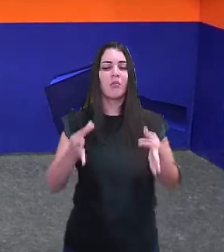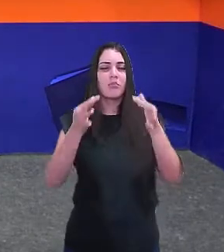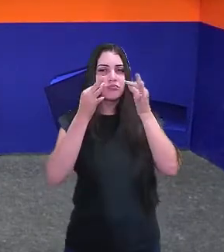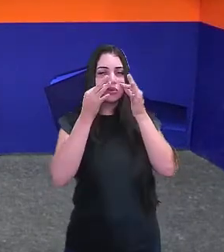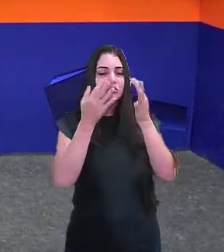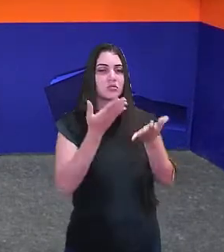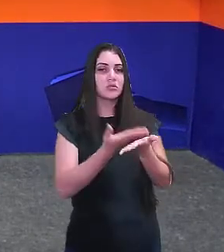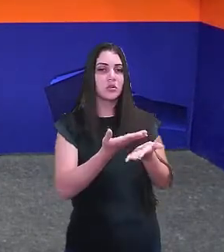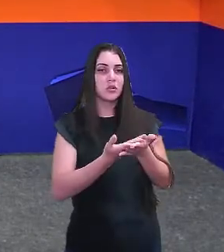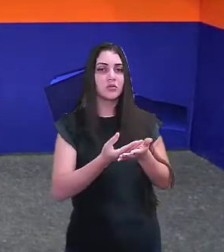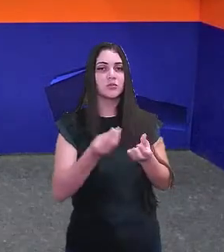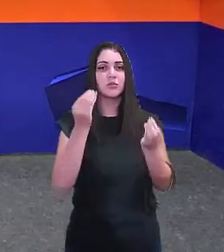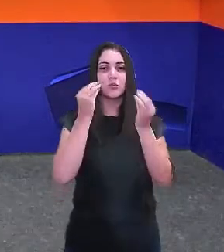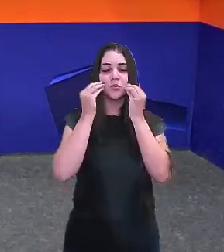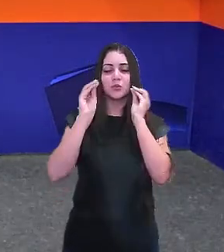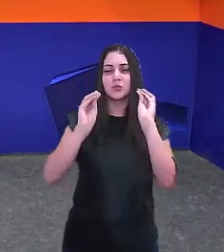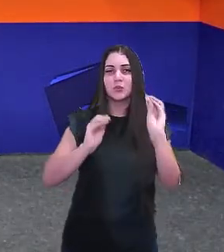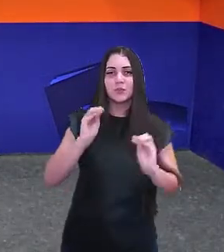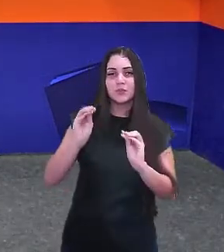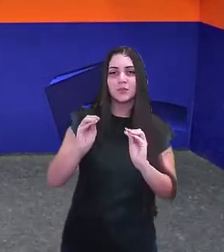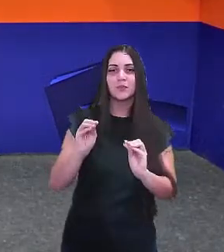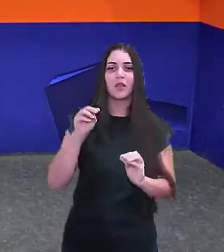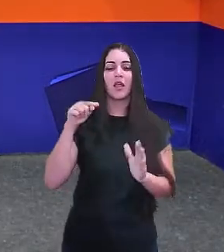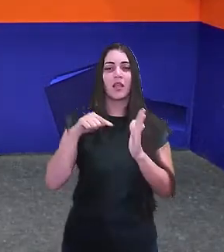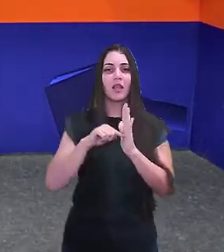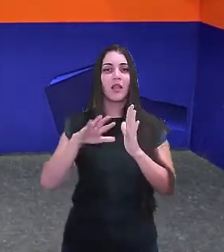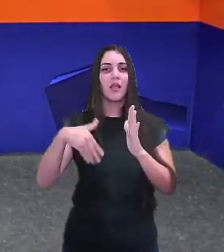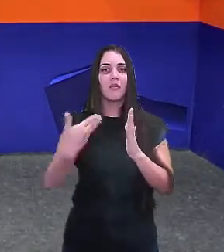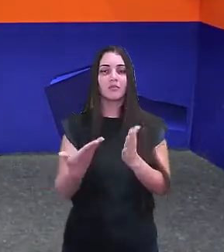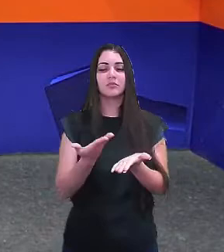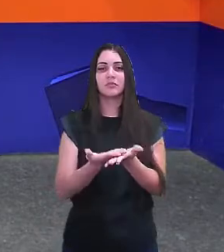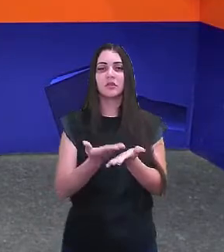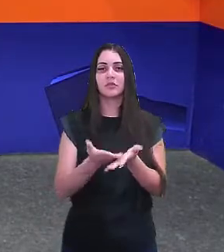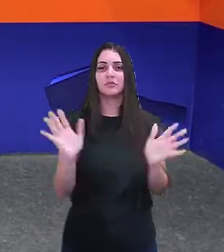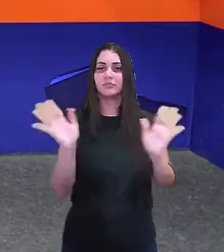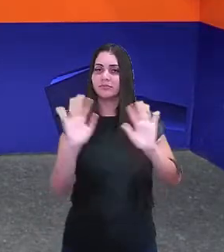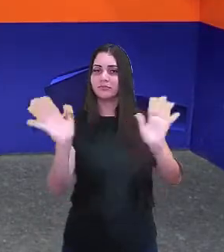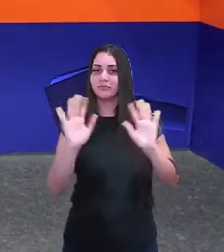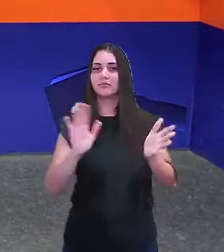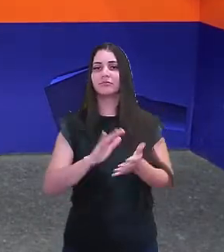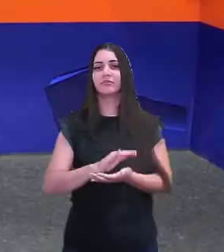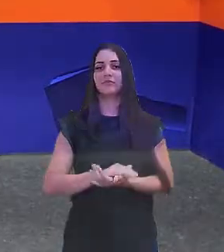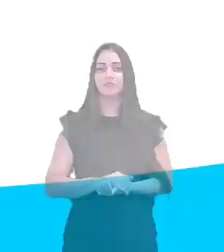atenção nas aulas e, beijos e até a próxima aula. Tchau, tchau.